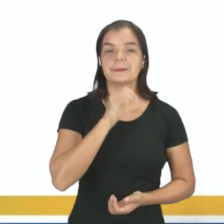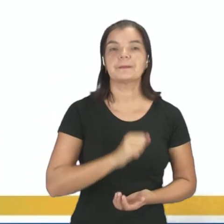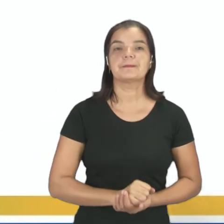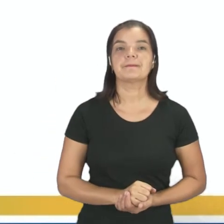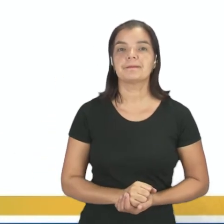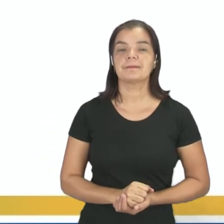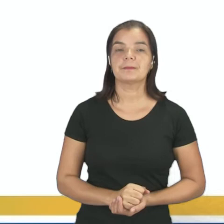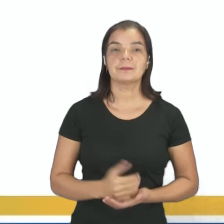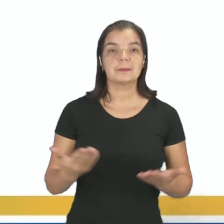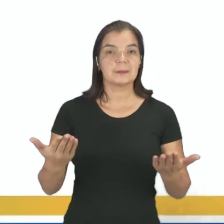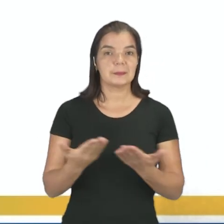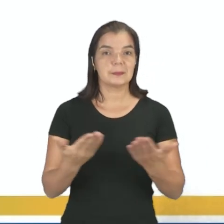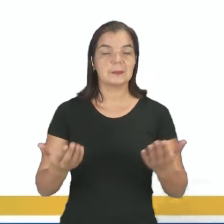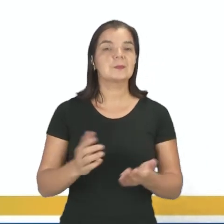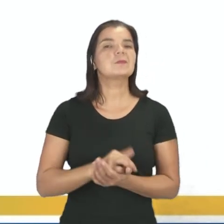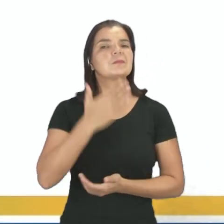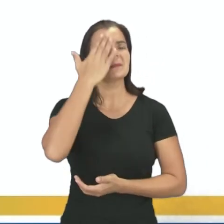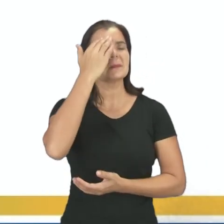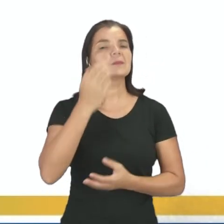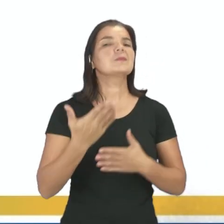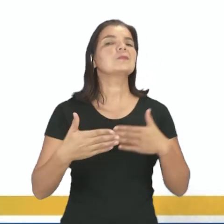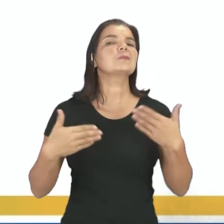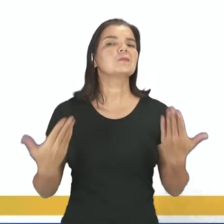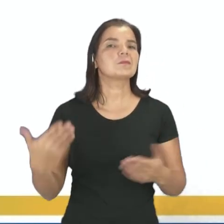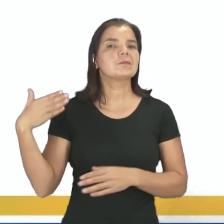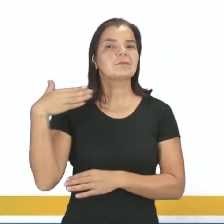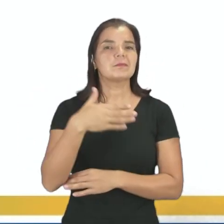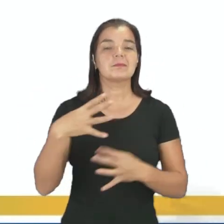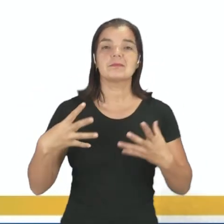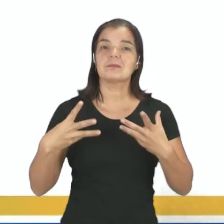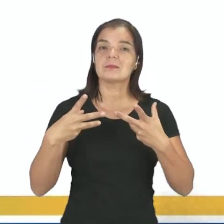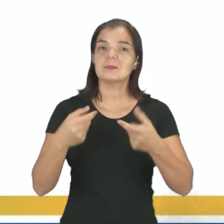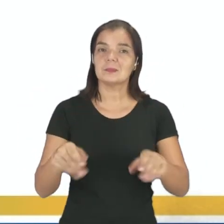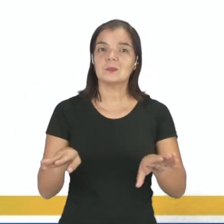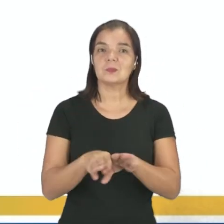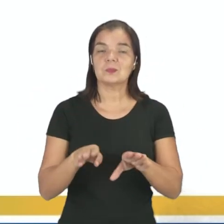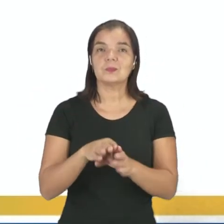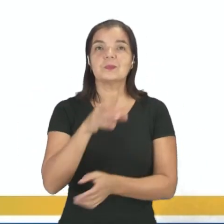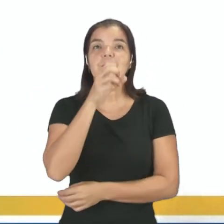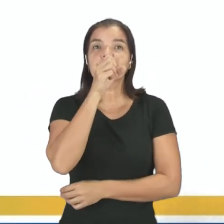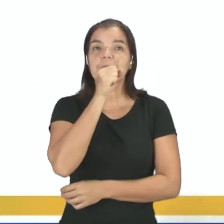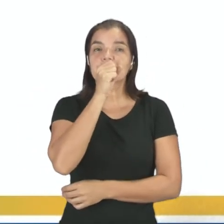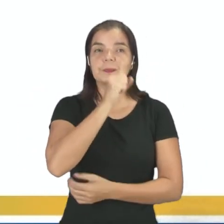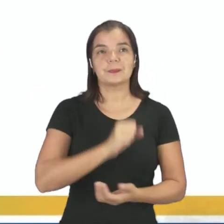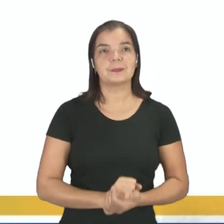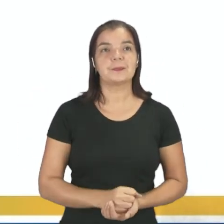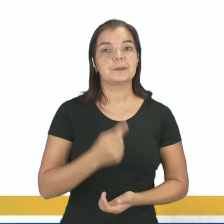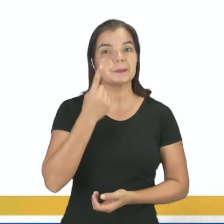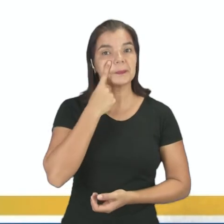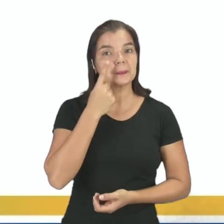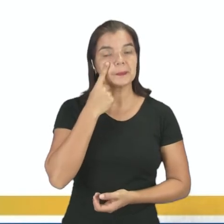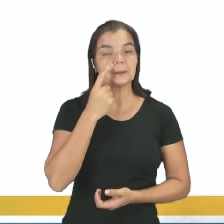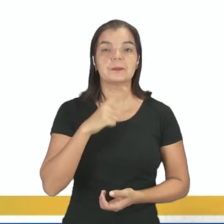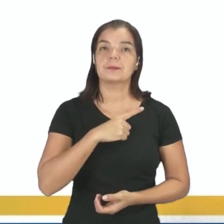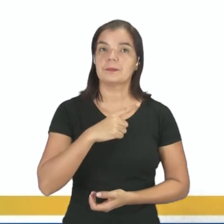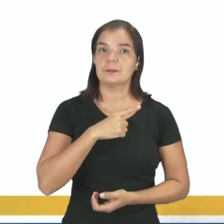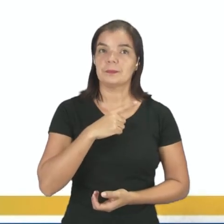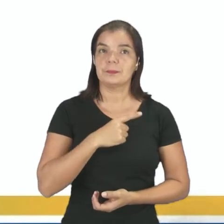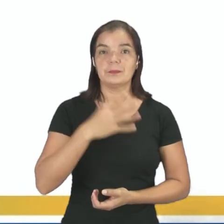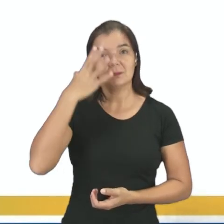aí. Agora, ele quer saber qual é a frequência absoluta do sábado. Vejamos que aqui nós